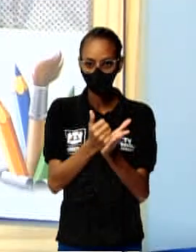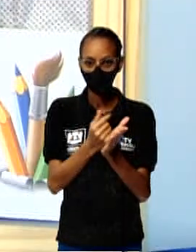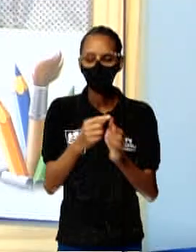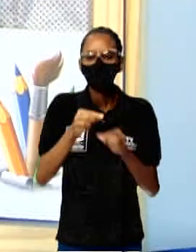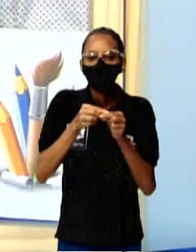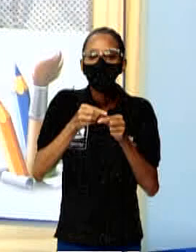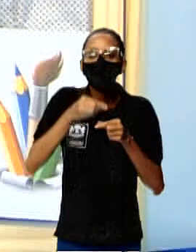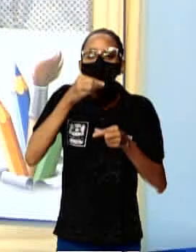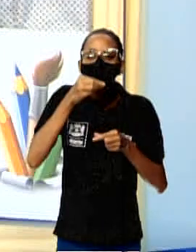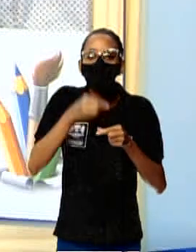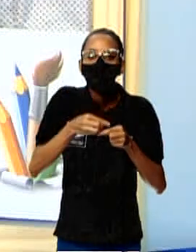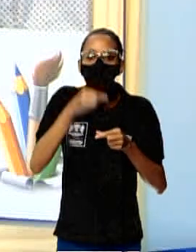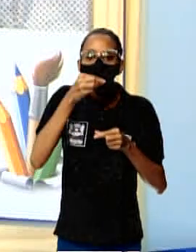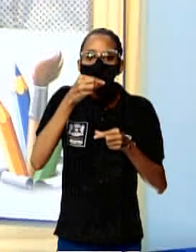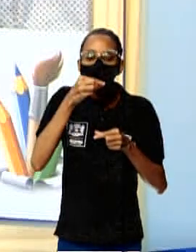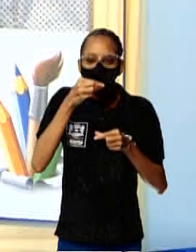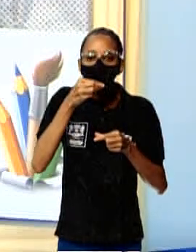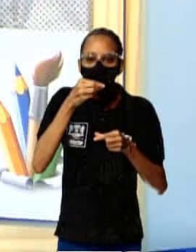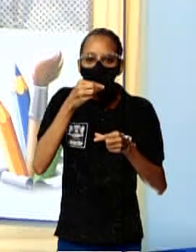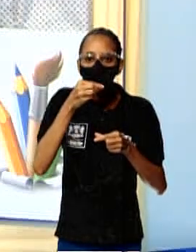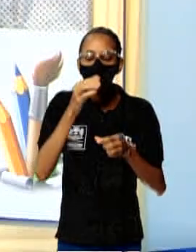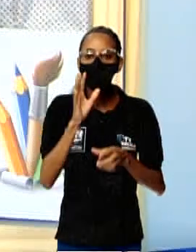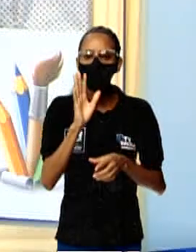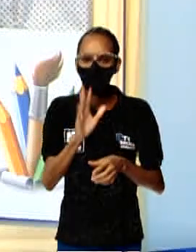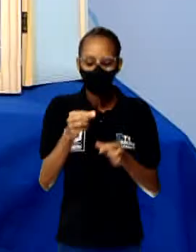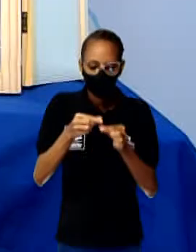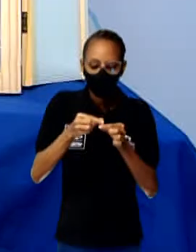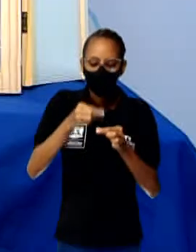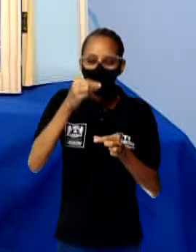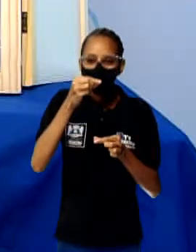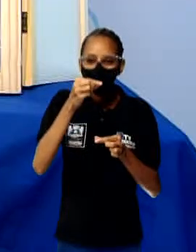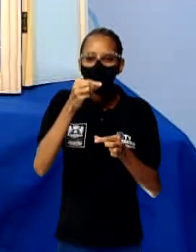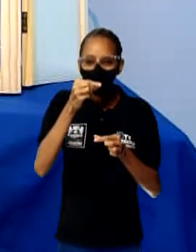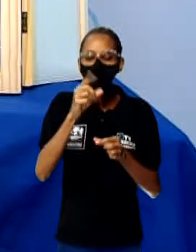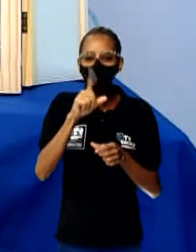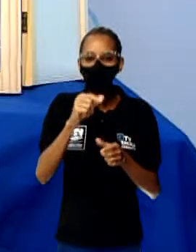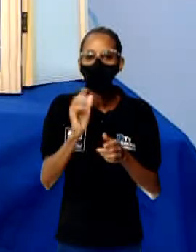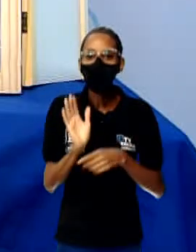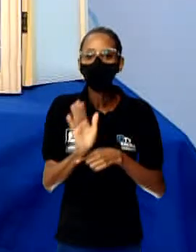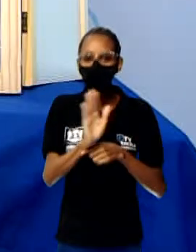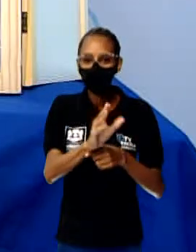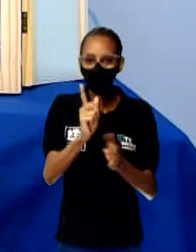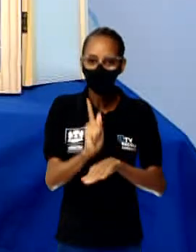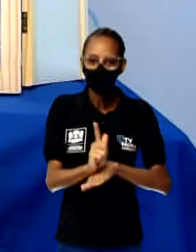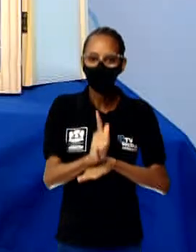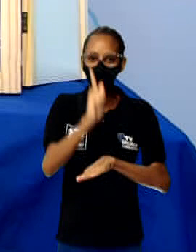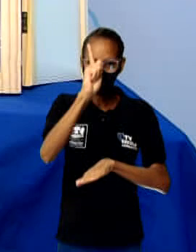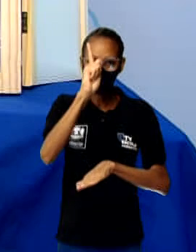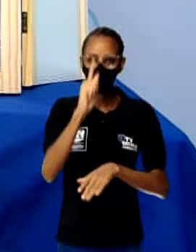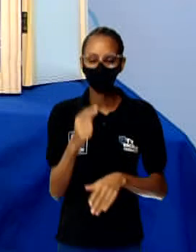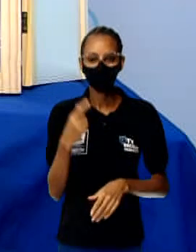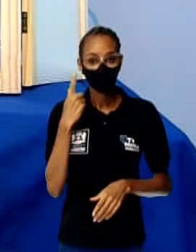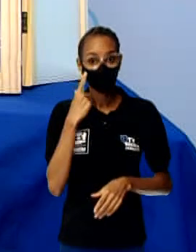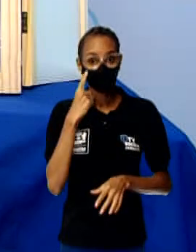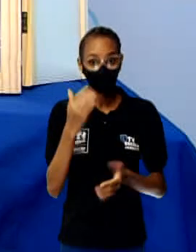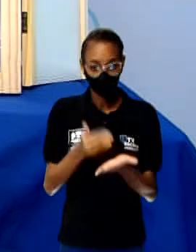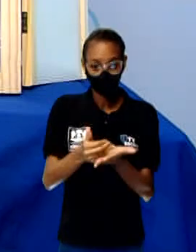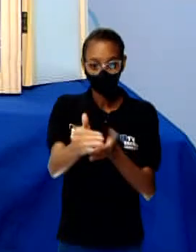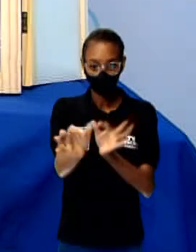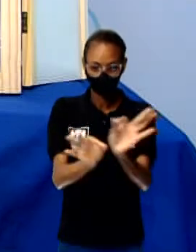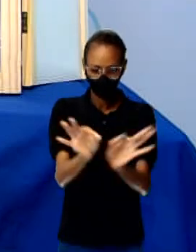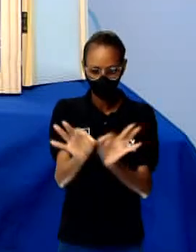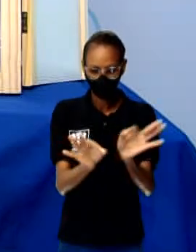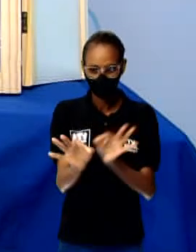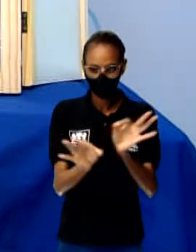canudo o canudo ele vai ser um lançador de foguetes Vamos fazer vamos conversar